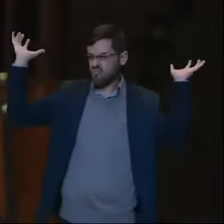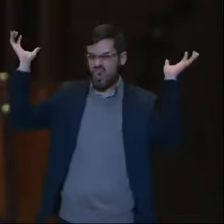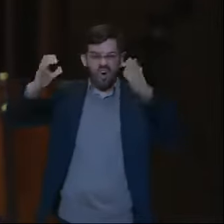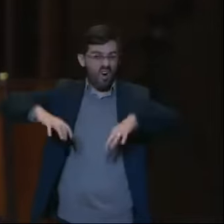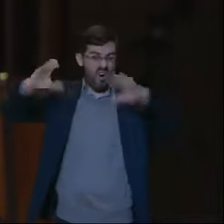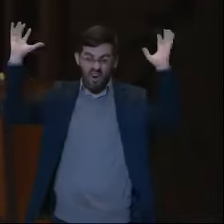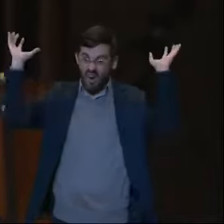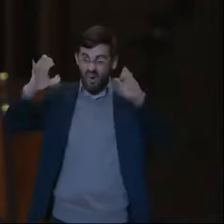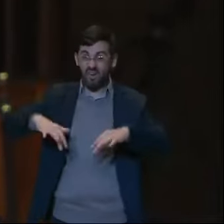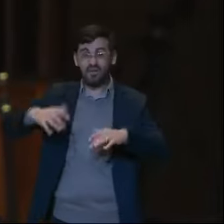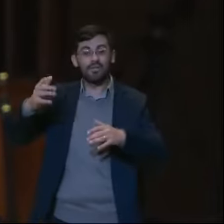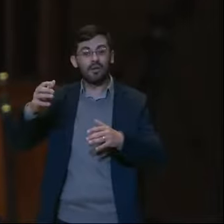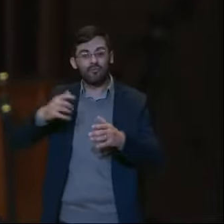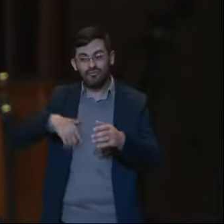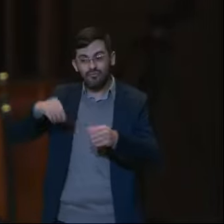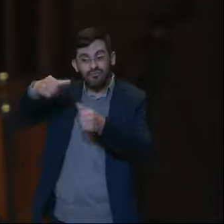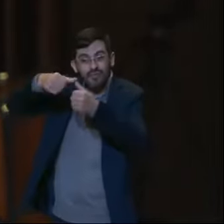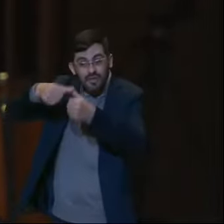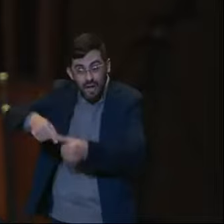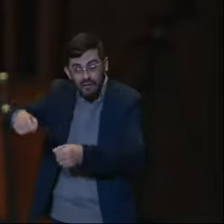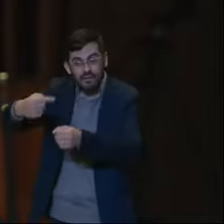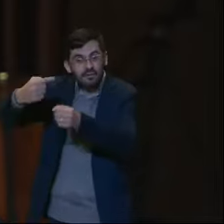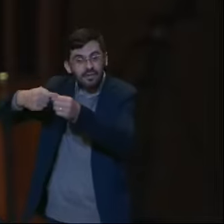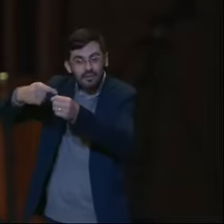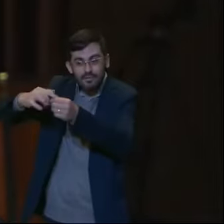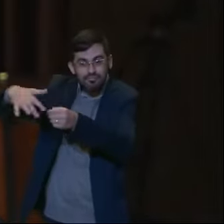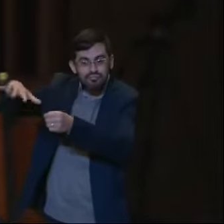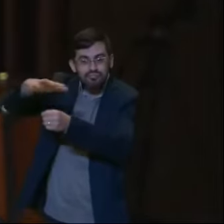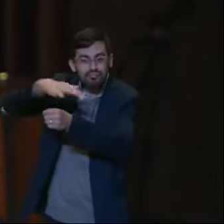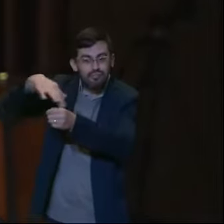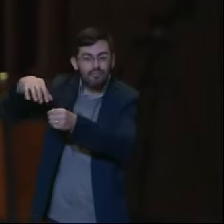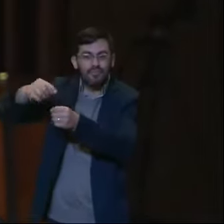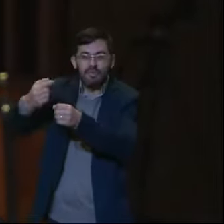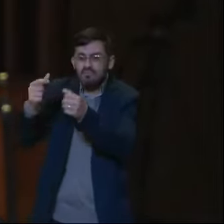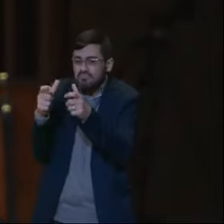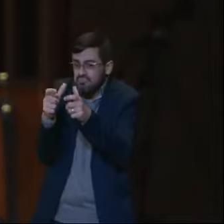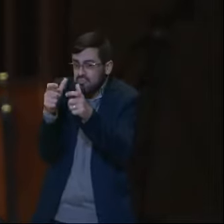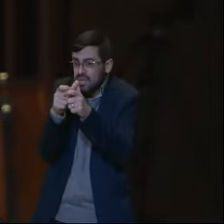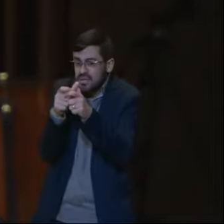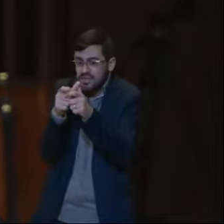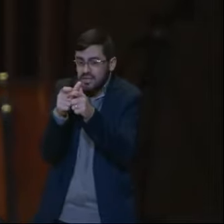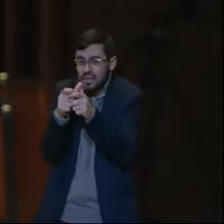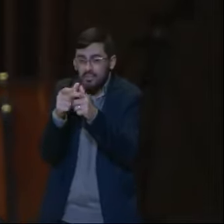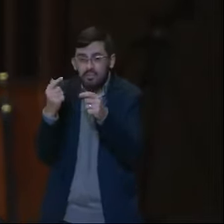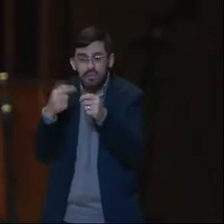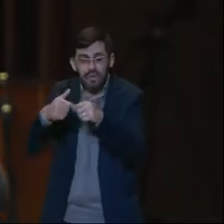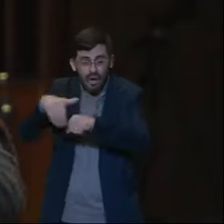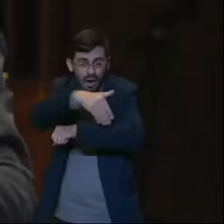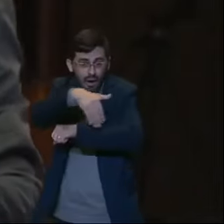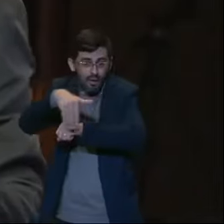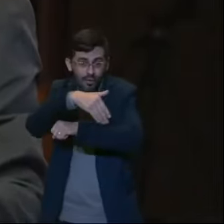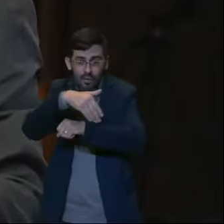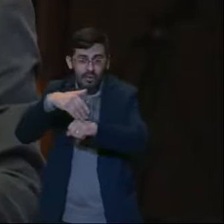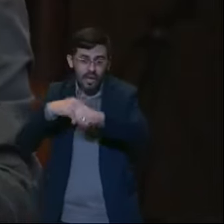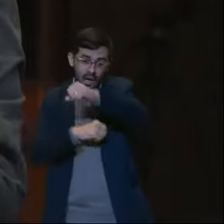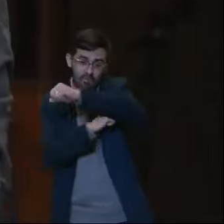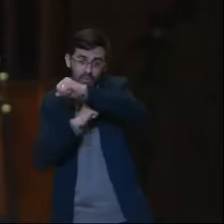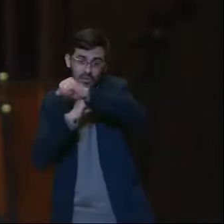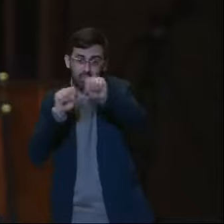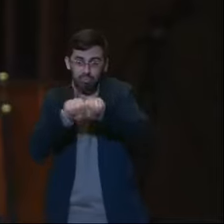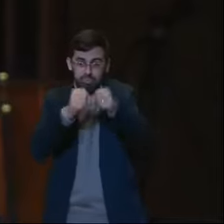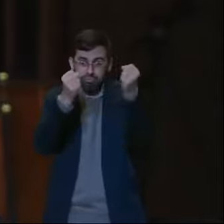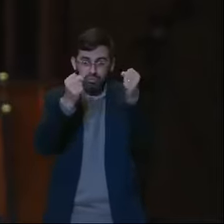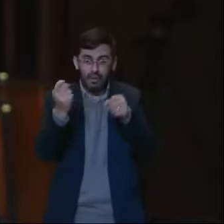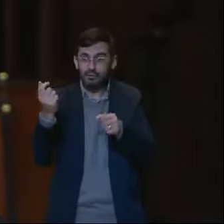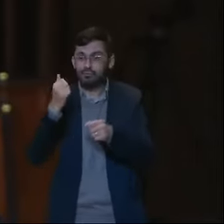E eles ficaram ilhados naquele município, eles ficaram ilhados naquela cidade, a estrada caiu, a ponte da estrada caiu, e eles